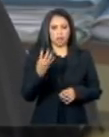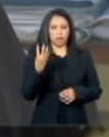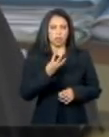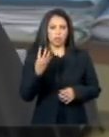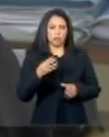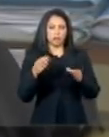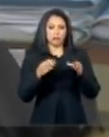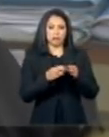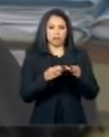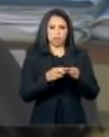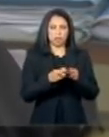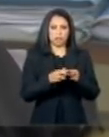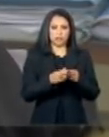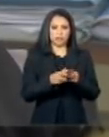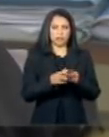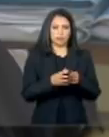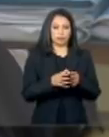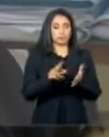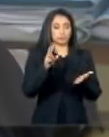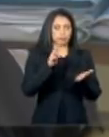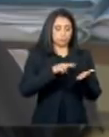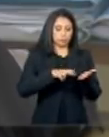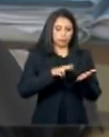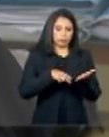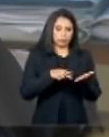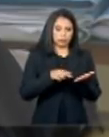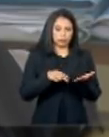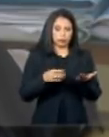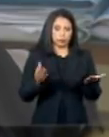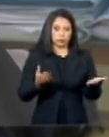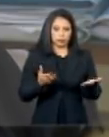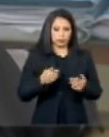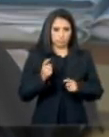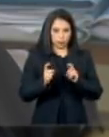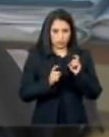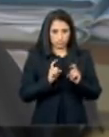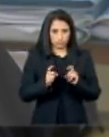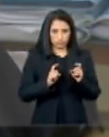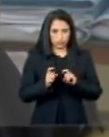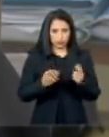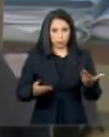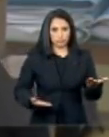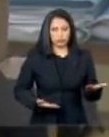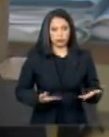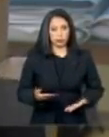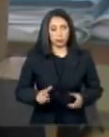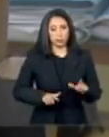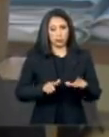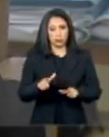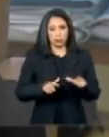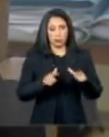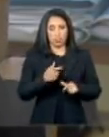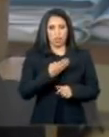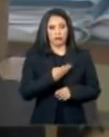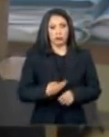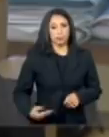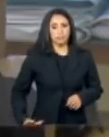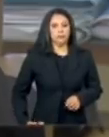transcrevo administrativo servidor público aposentadoria ato administrativo